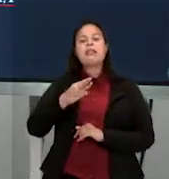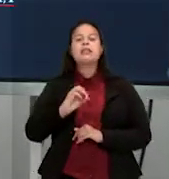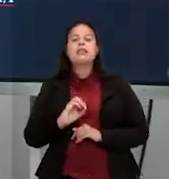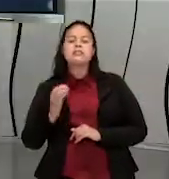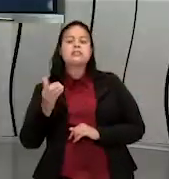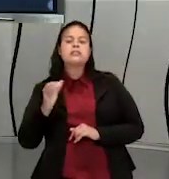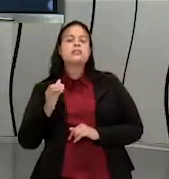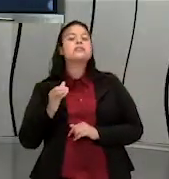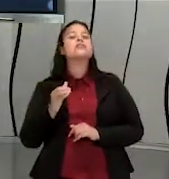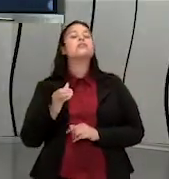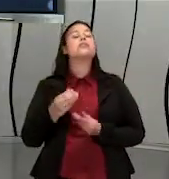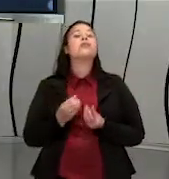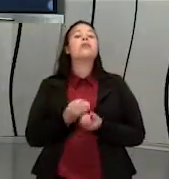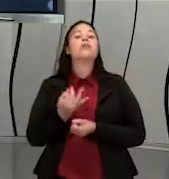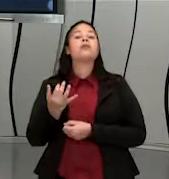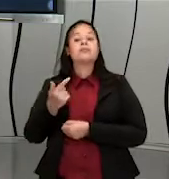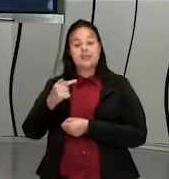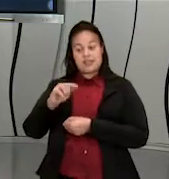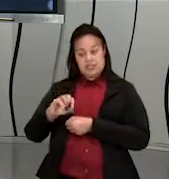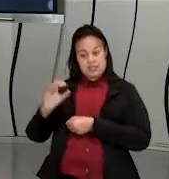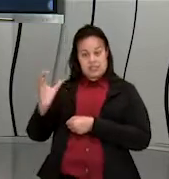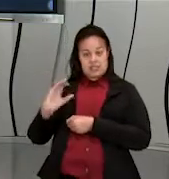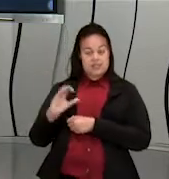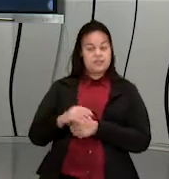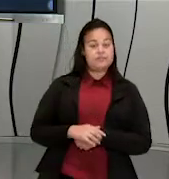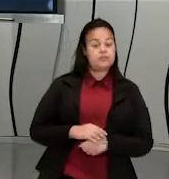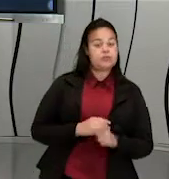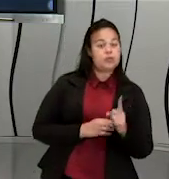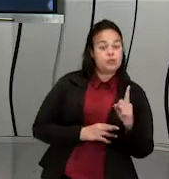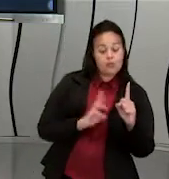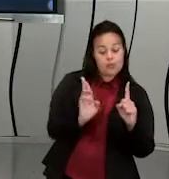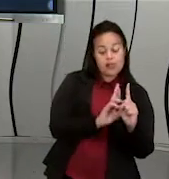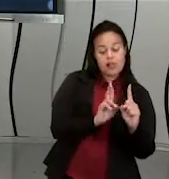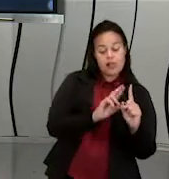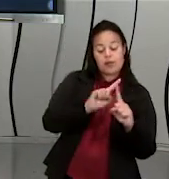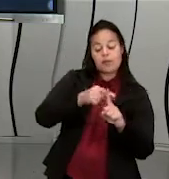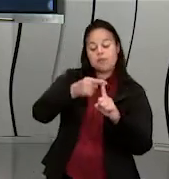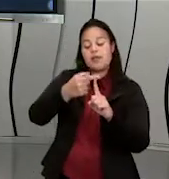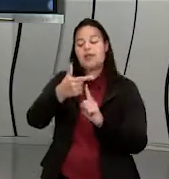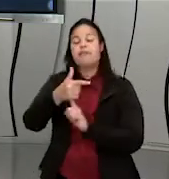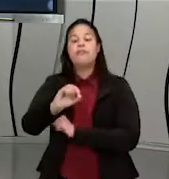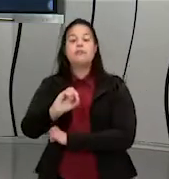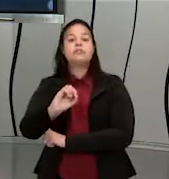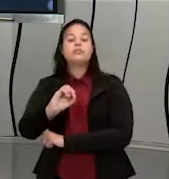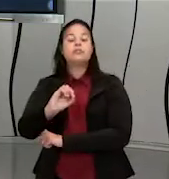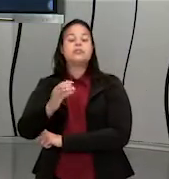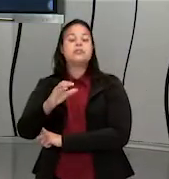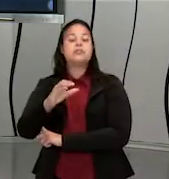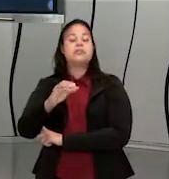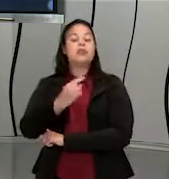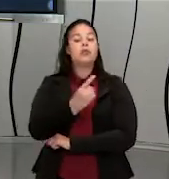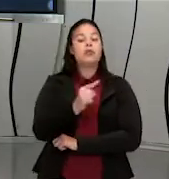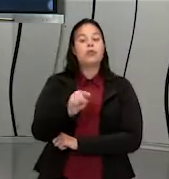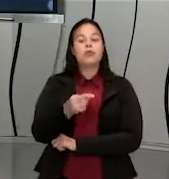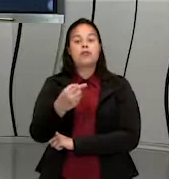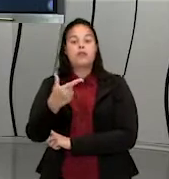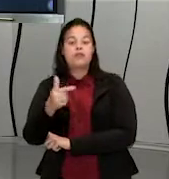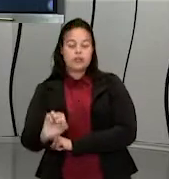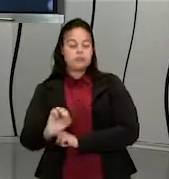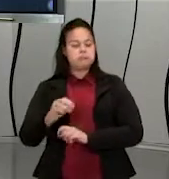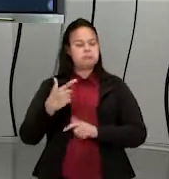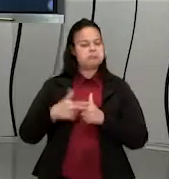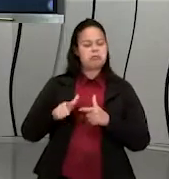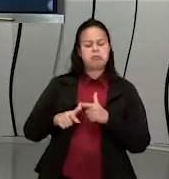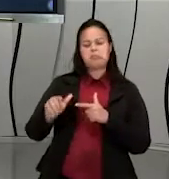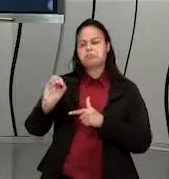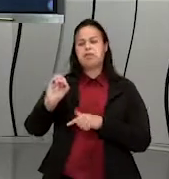centavos, eu fico com 70. R$1 mais 20 centavos, eu tenho R$1,20. Não tem problema nenhum você colocar o